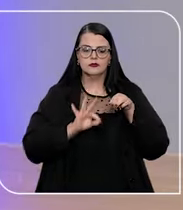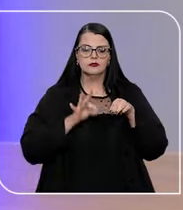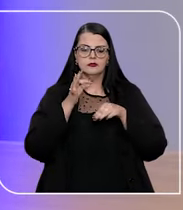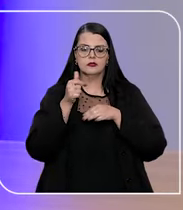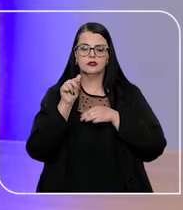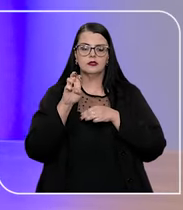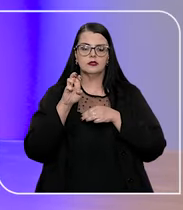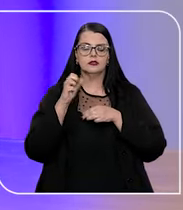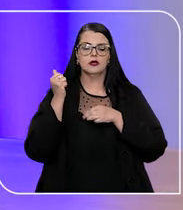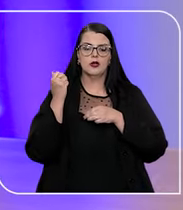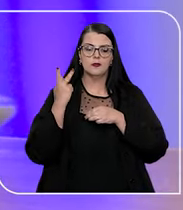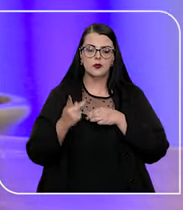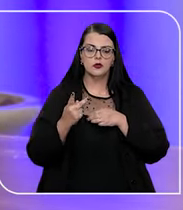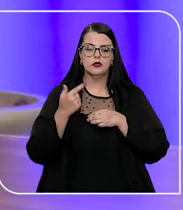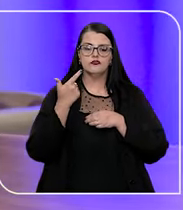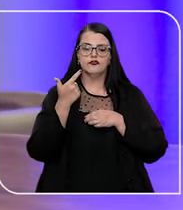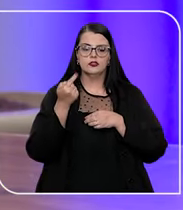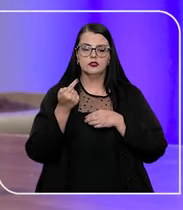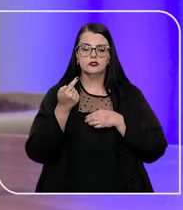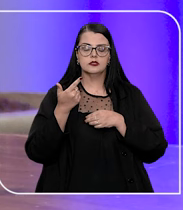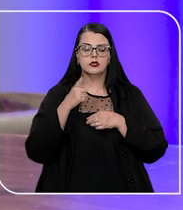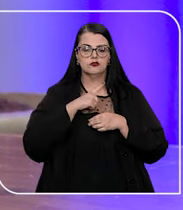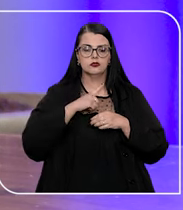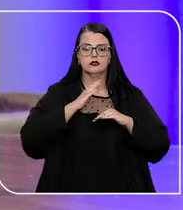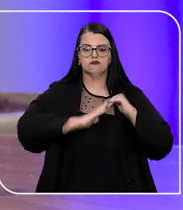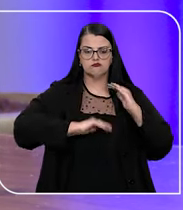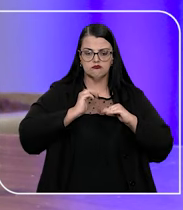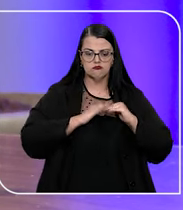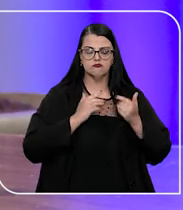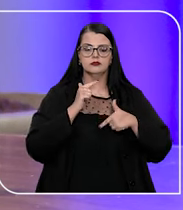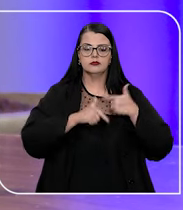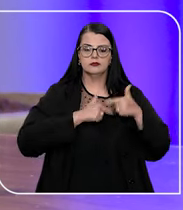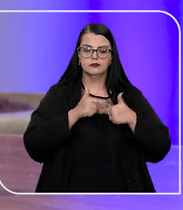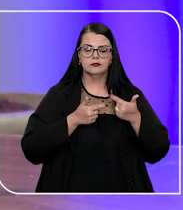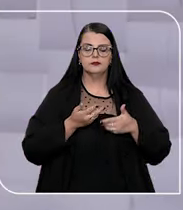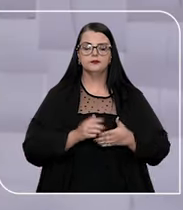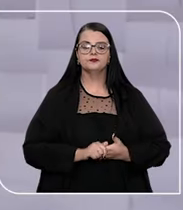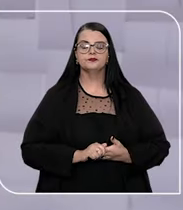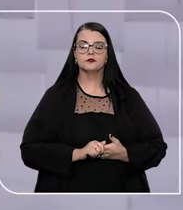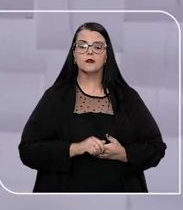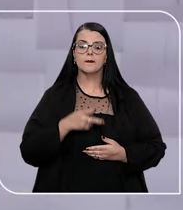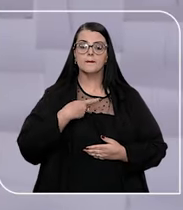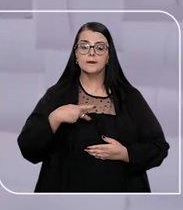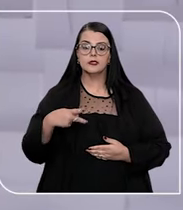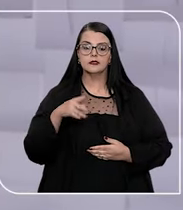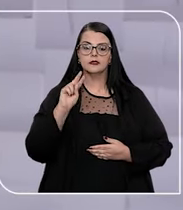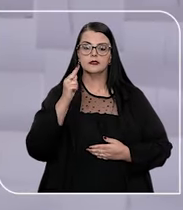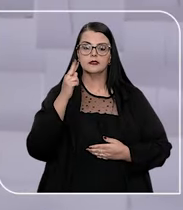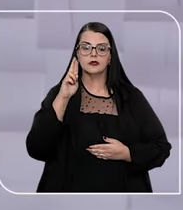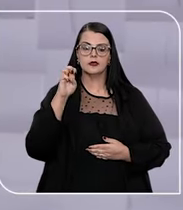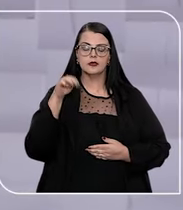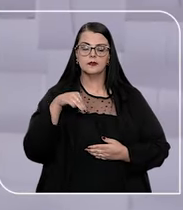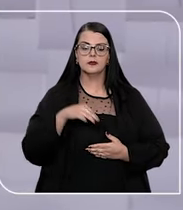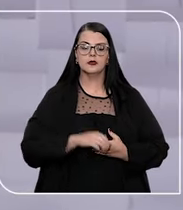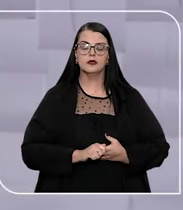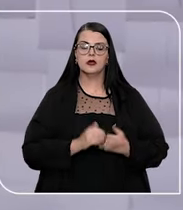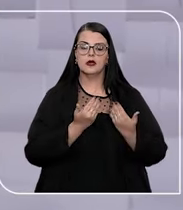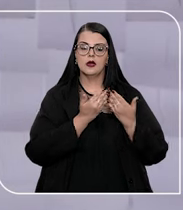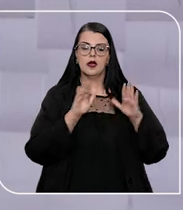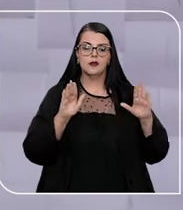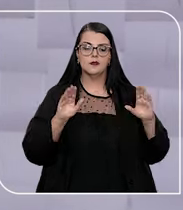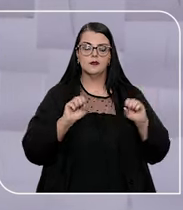15 ministros Aposentados e 27 que estão Nativa o presidente da corte Ministro Herman